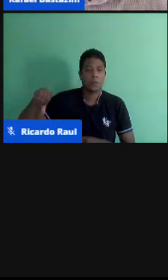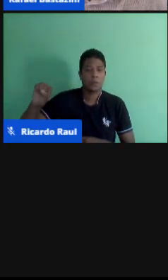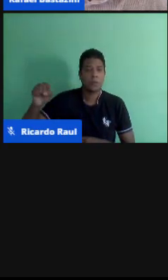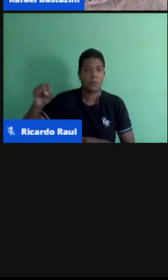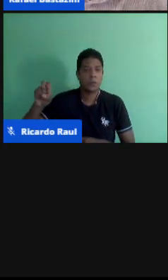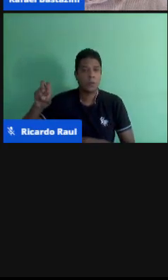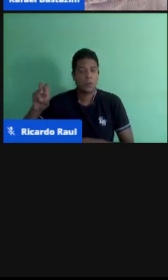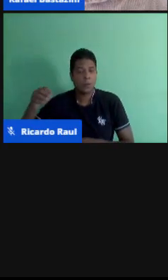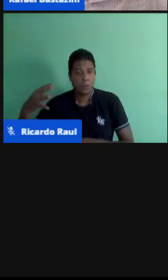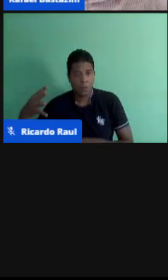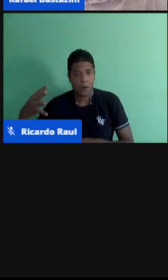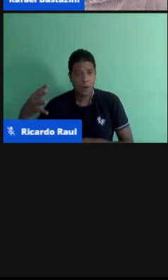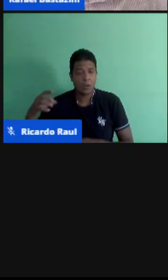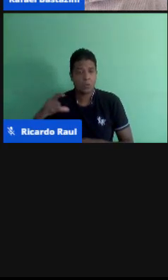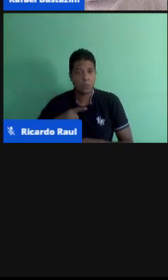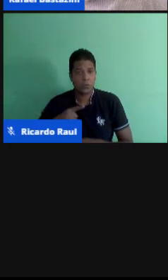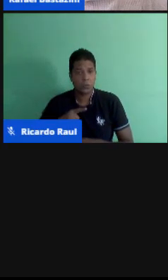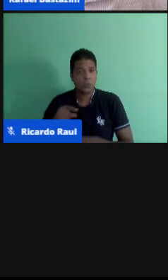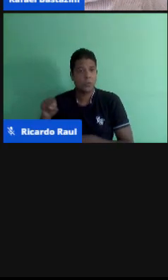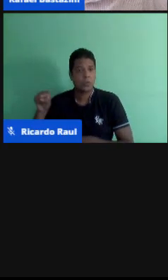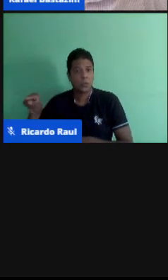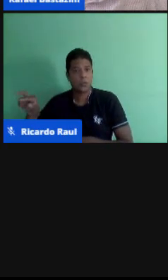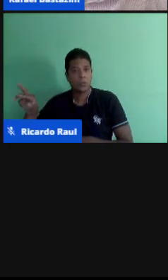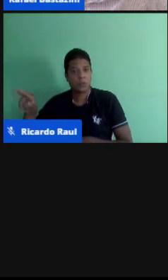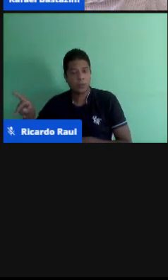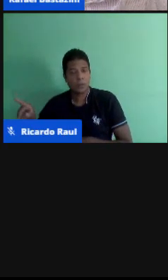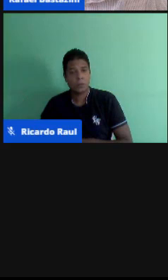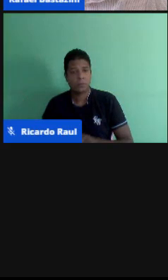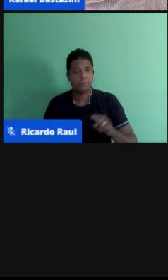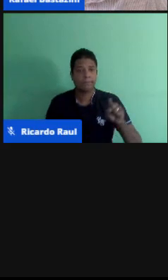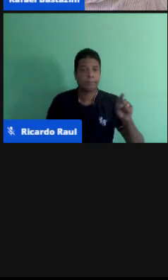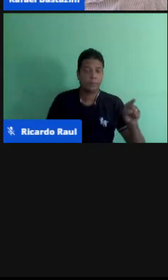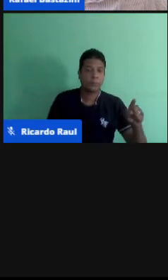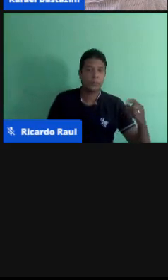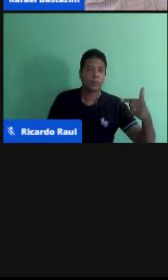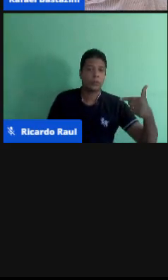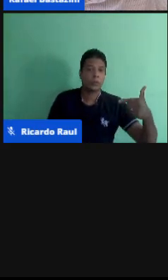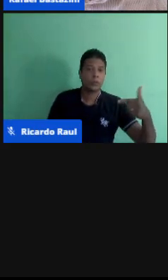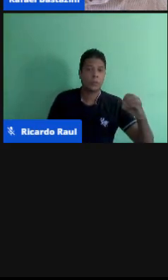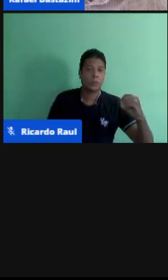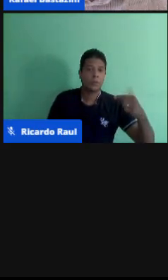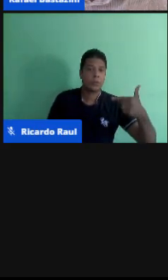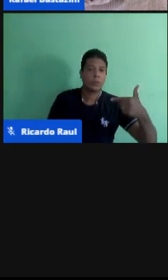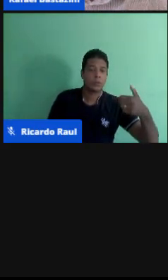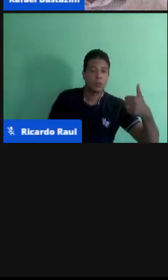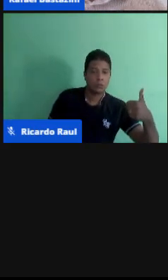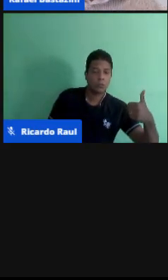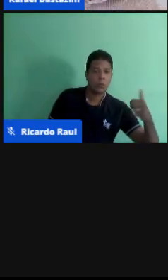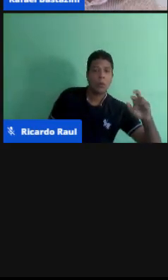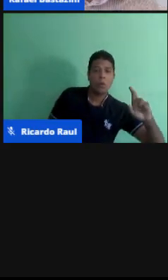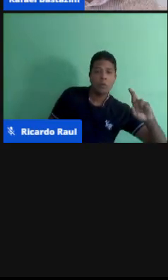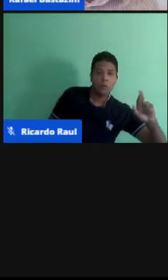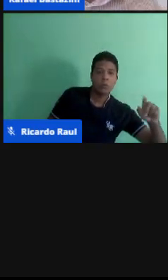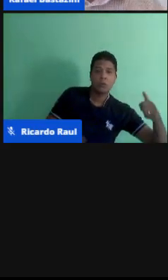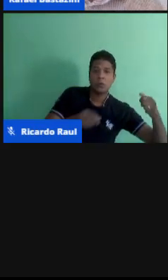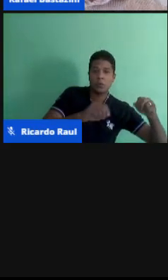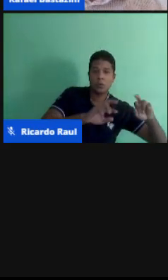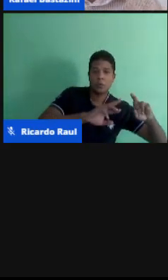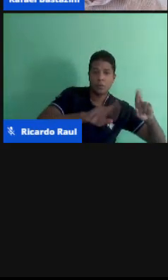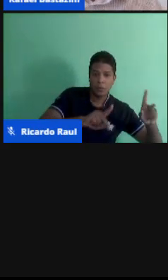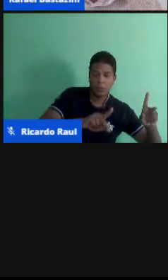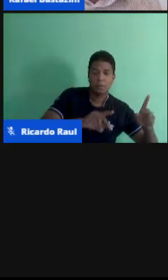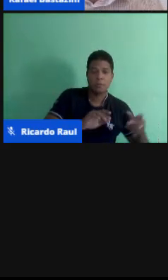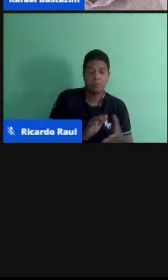determinadas práticas que ocorriam ali, e no ano de 2021 a gente vai ter outras. Esse é um